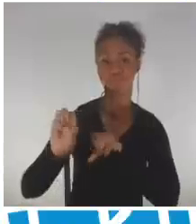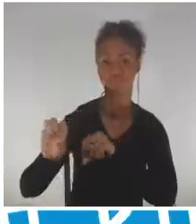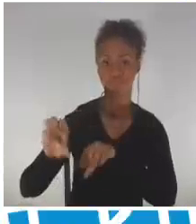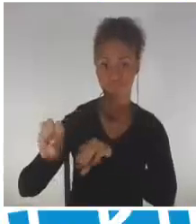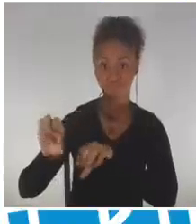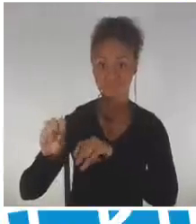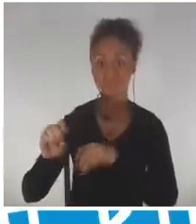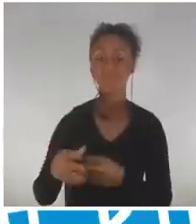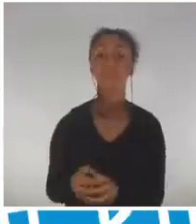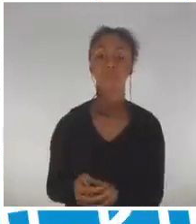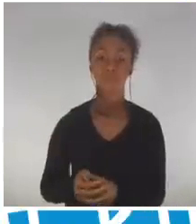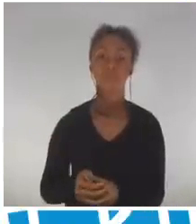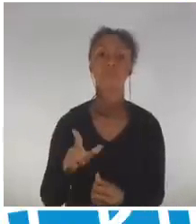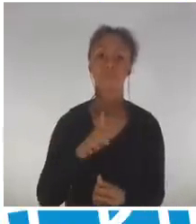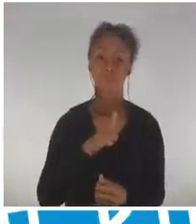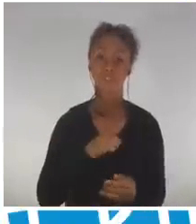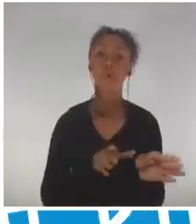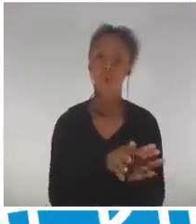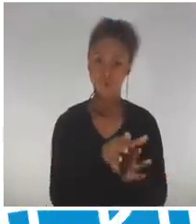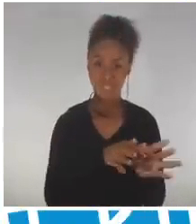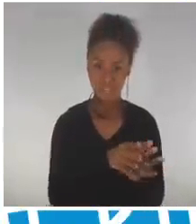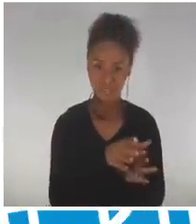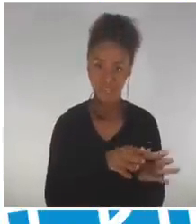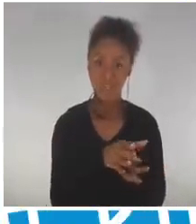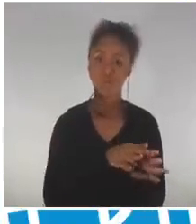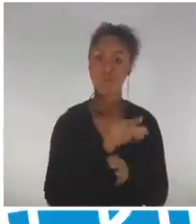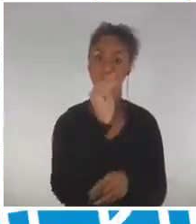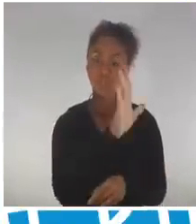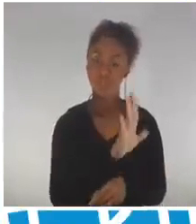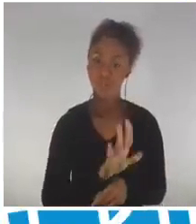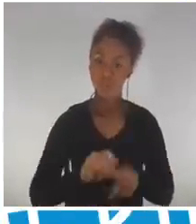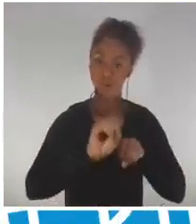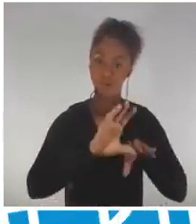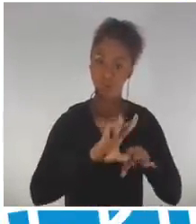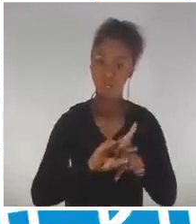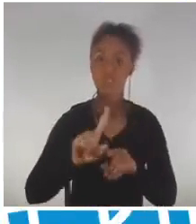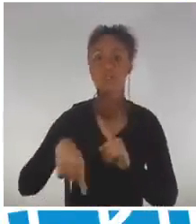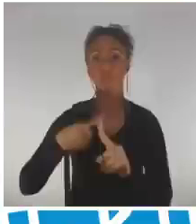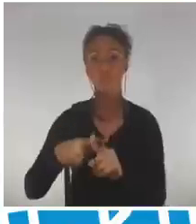patrocinado pelo Conselho Nacional de Educação e o Instituto Unibanco.